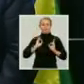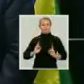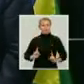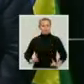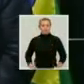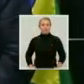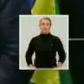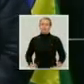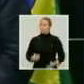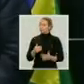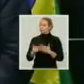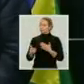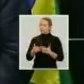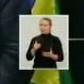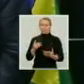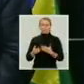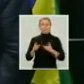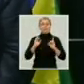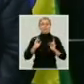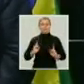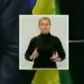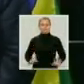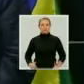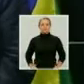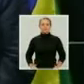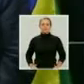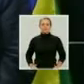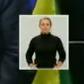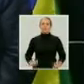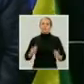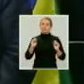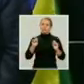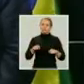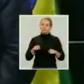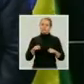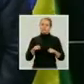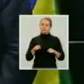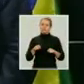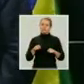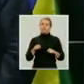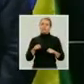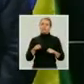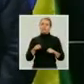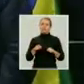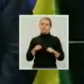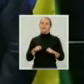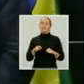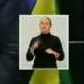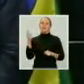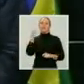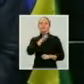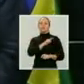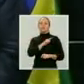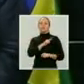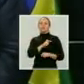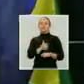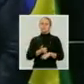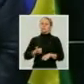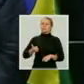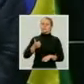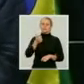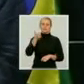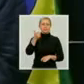que tem algum tipo de deficiência possa atender aos seus